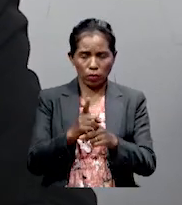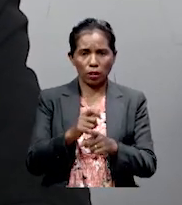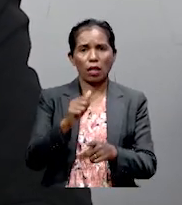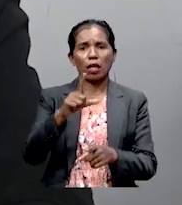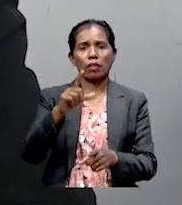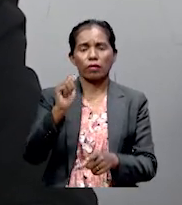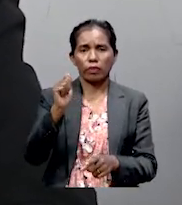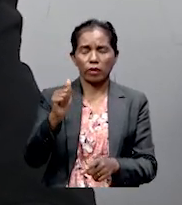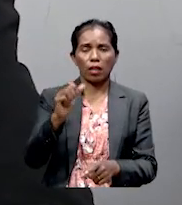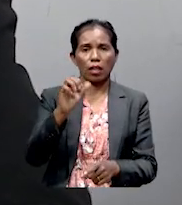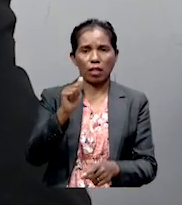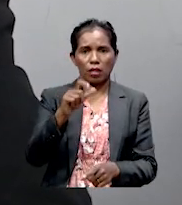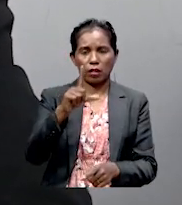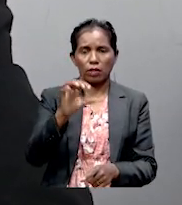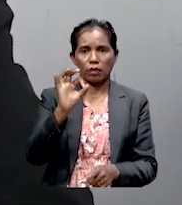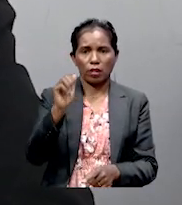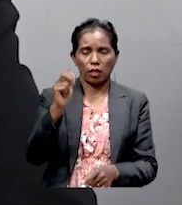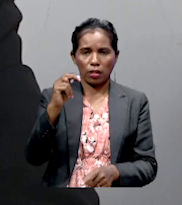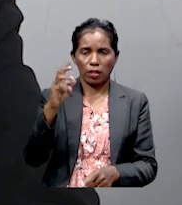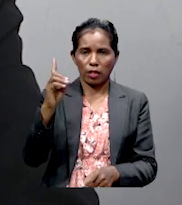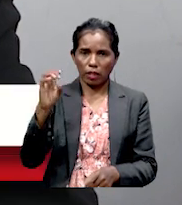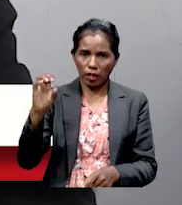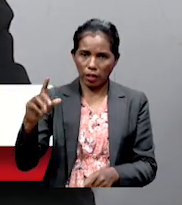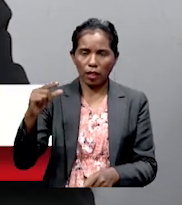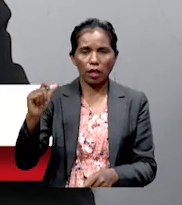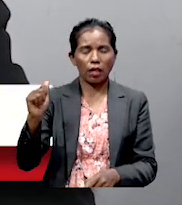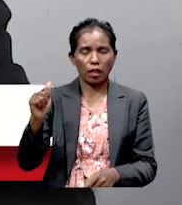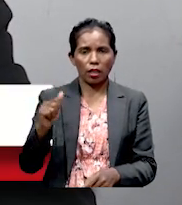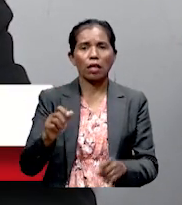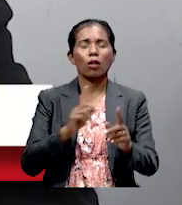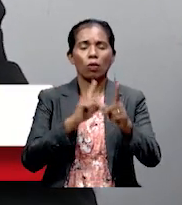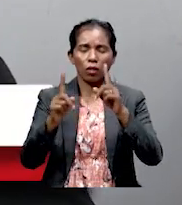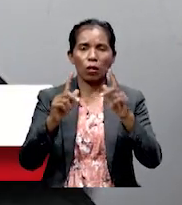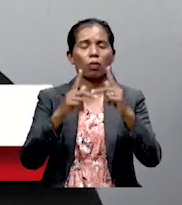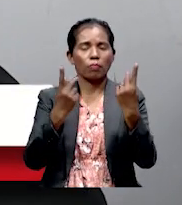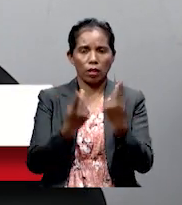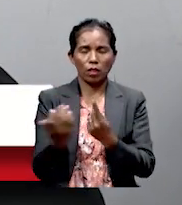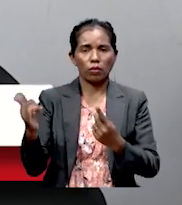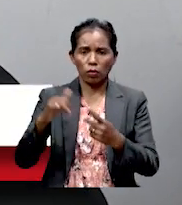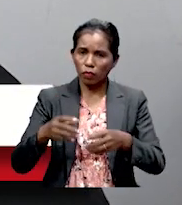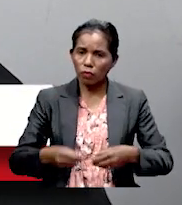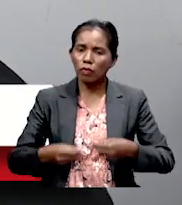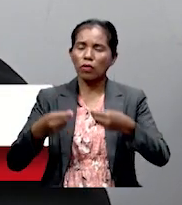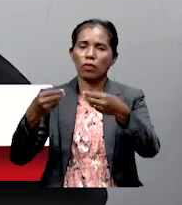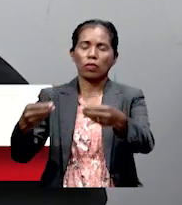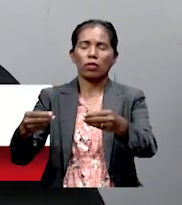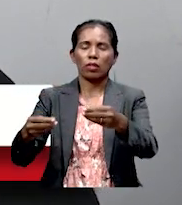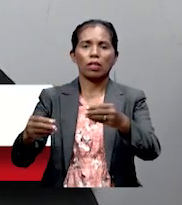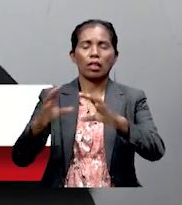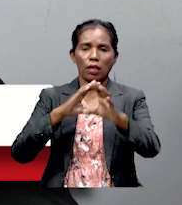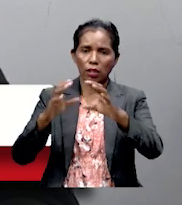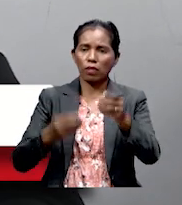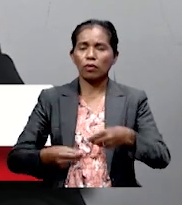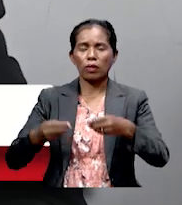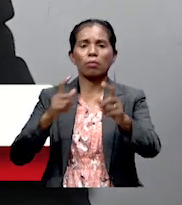tenki, comunica ona ba autoridade aduaneira, autoridade aduaneira Sira, entrega ona ba Tribunal para tribunal decide